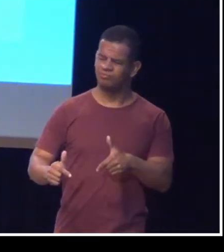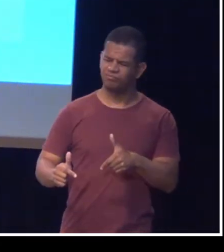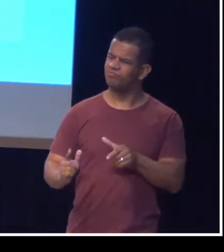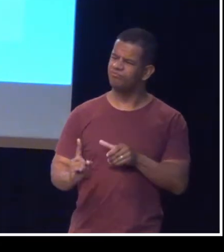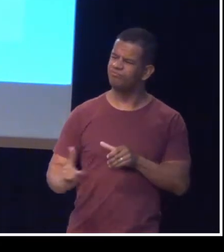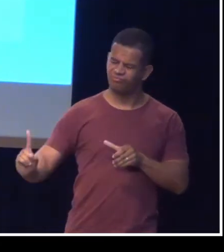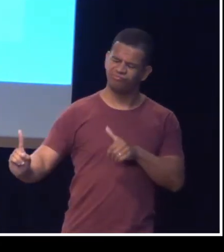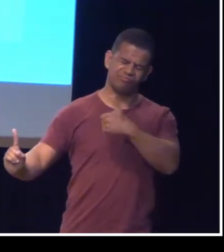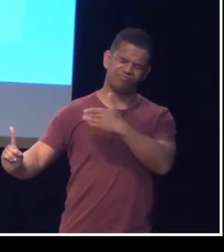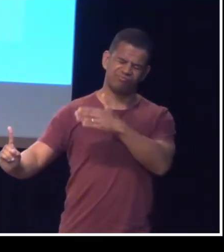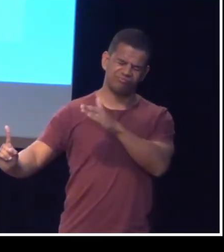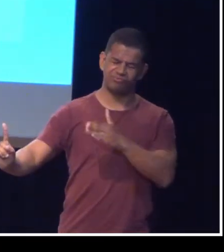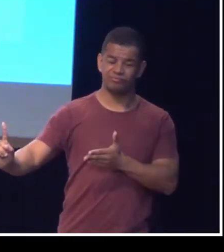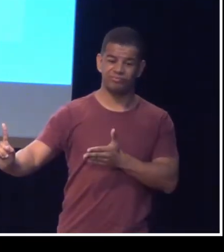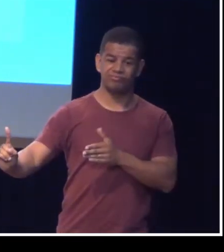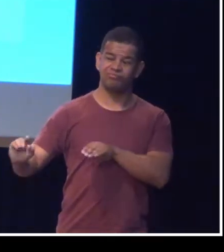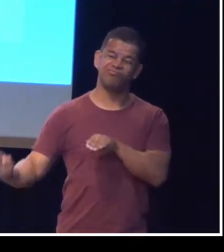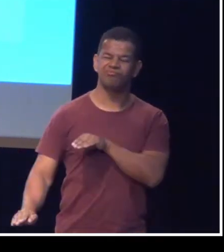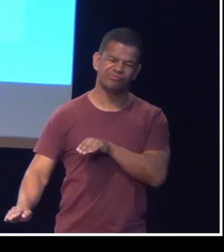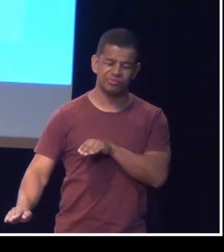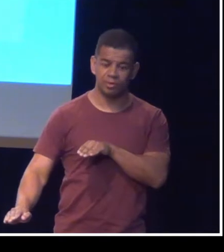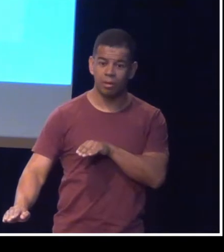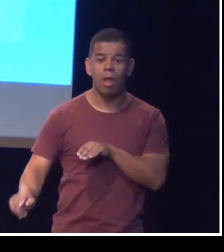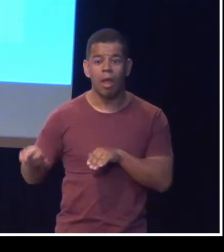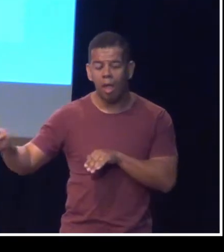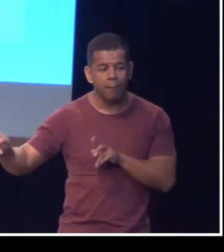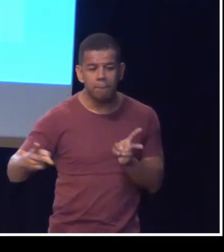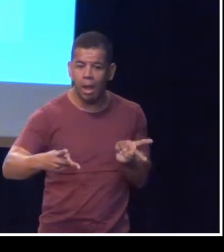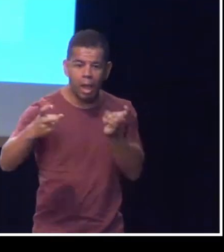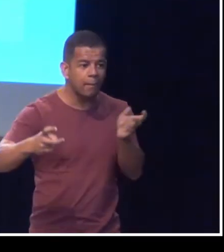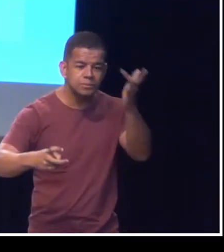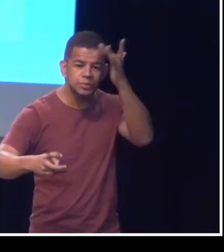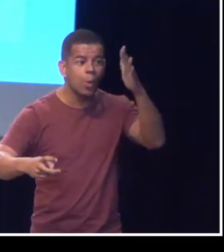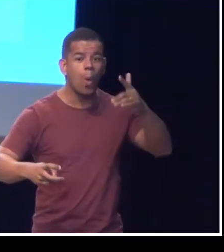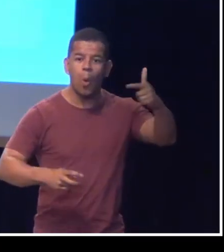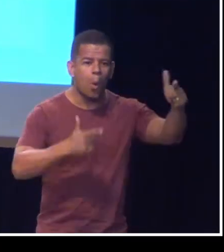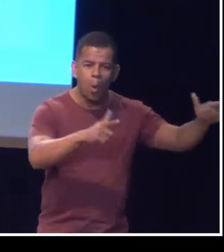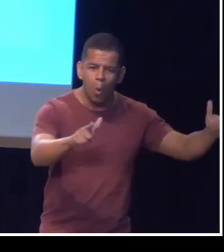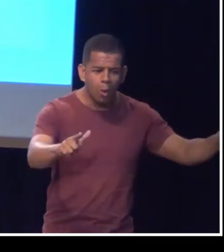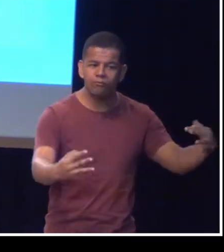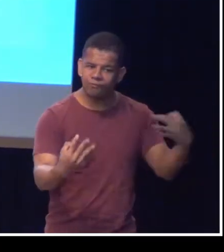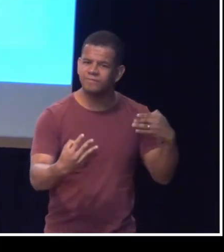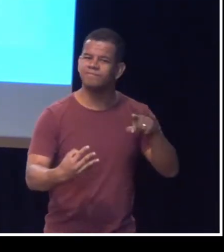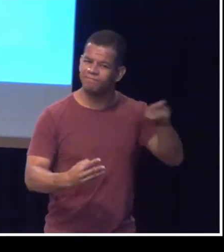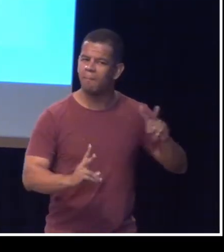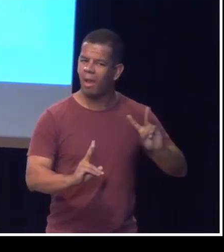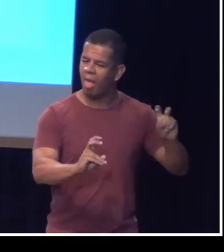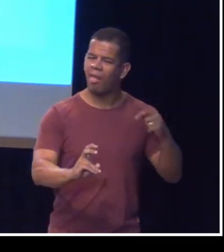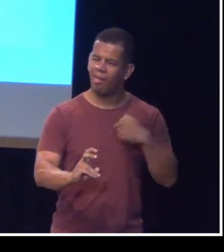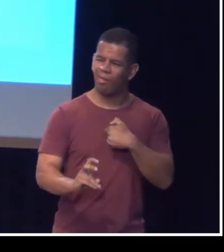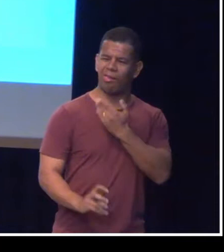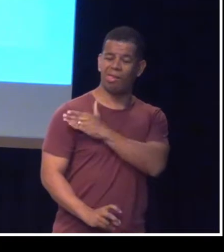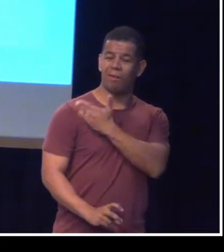discriminar o outro a ponto do outro perceber, dos outros perceberem que eu estou discriminando. A discriminação velada,